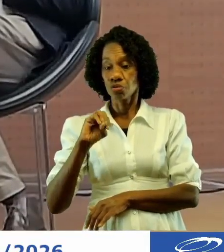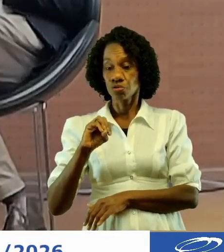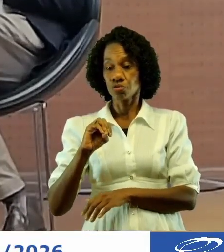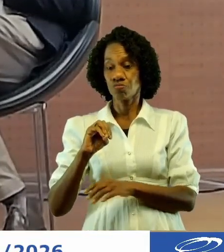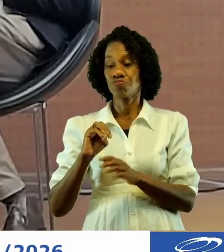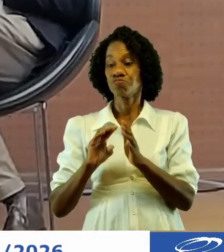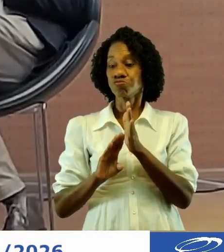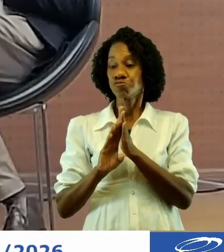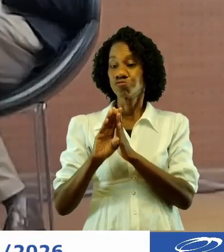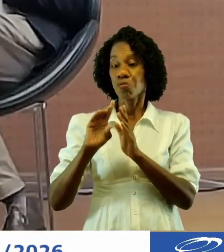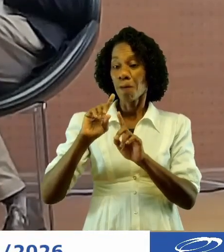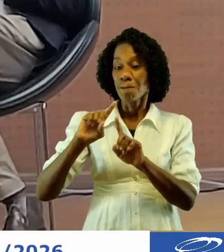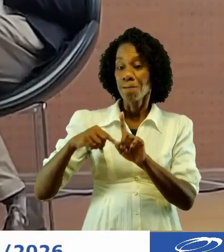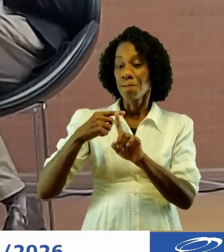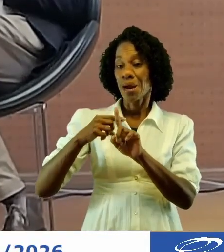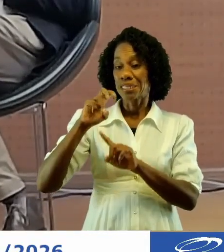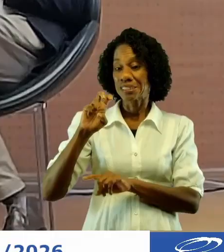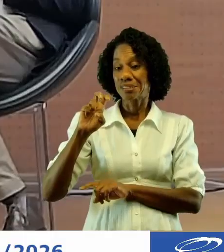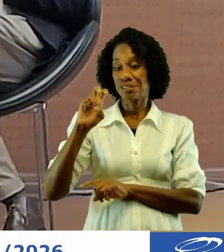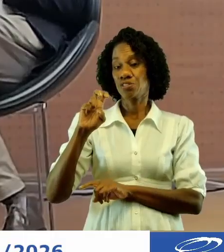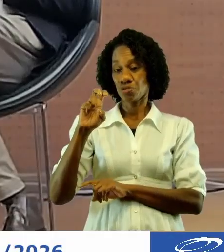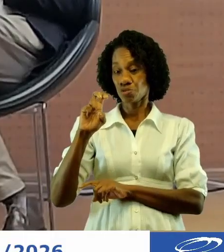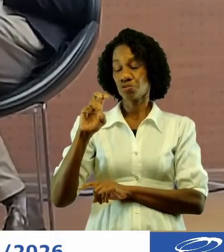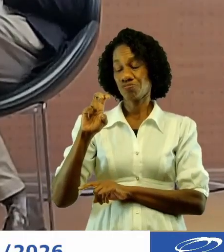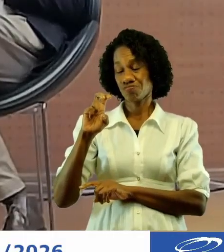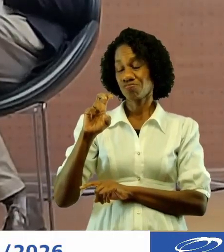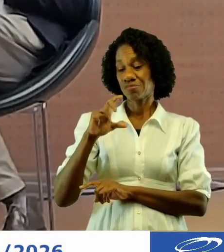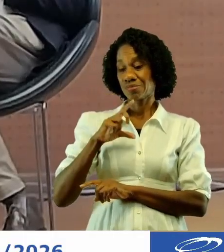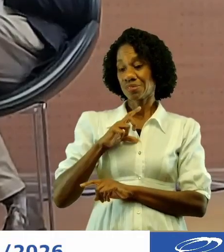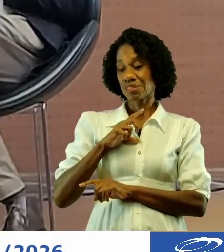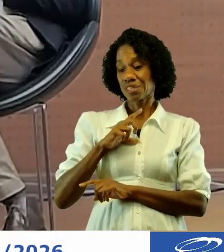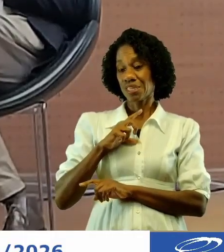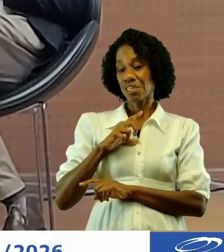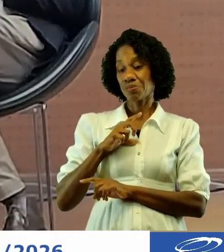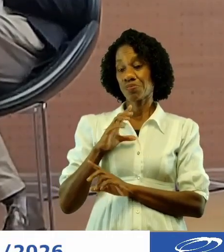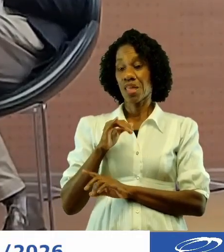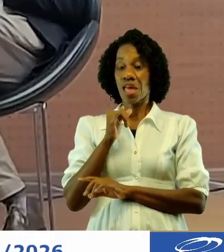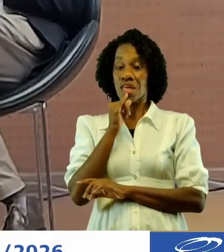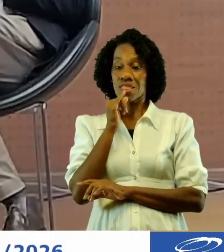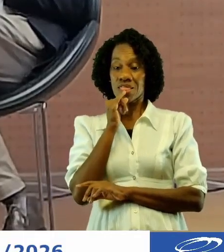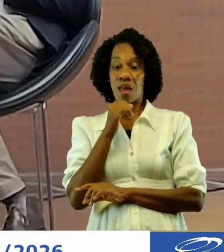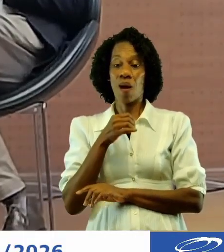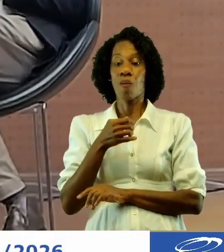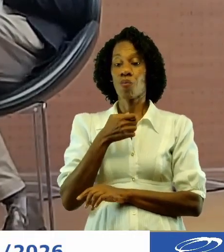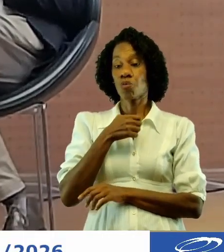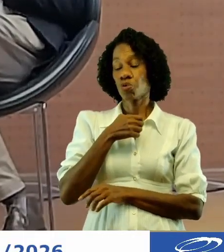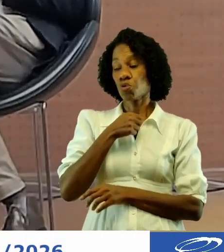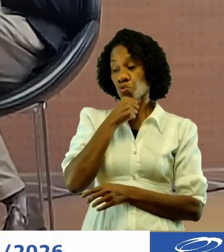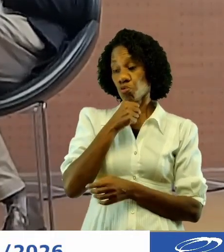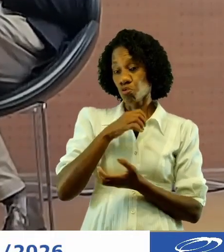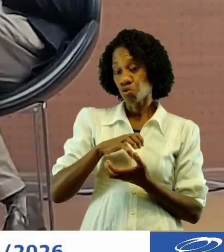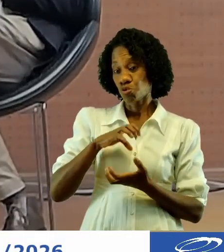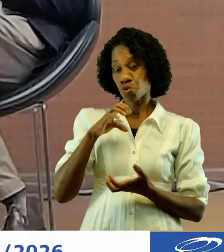odds super alto, principalmente na fratura do idoso que foi submetido a uma osteossíntese artroplastia, o risco de